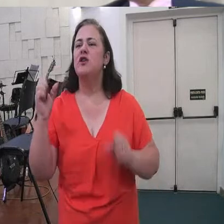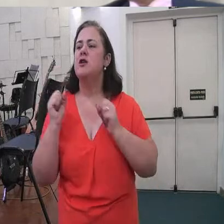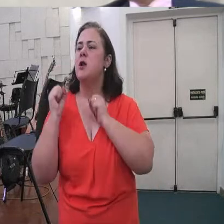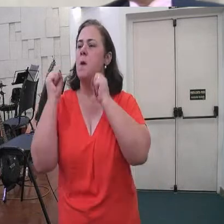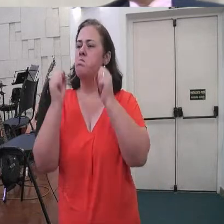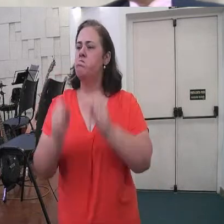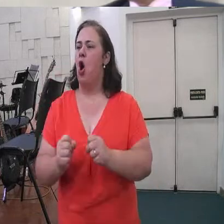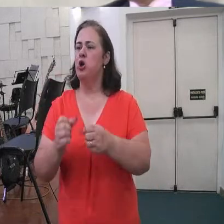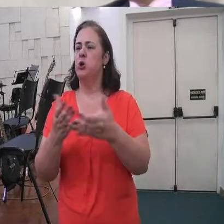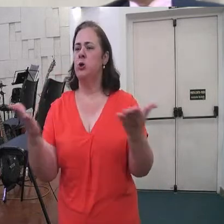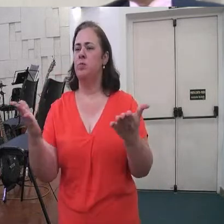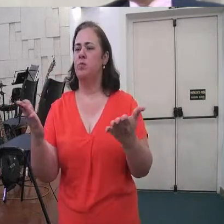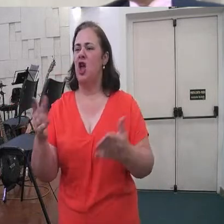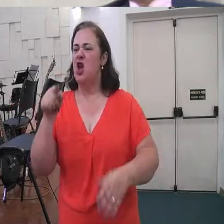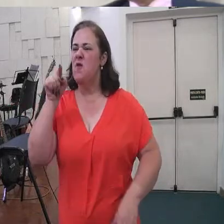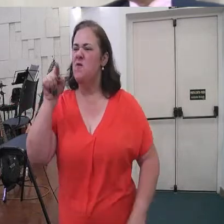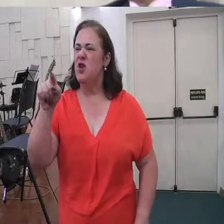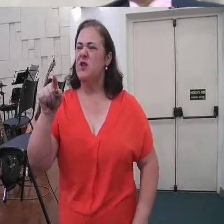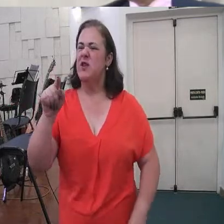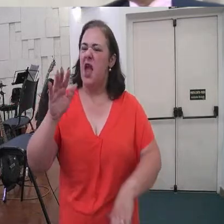sem mim,